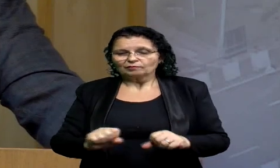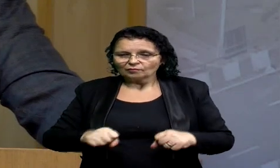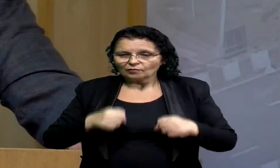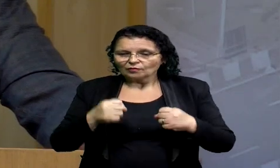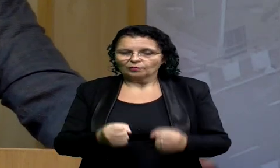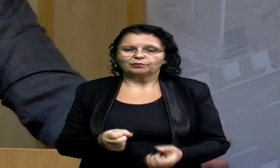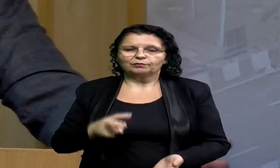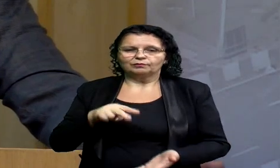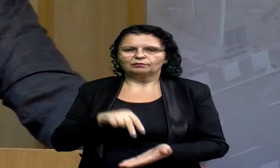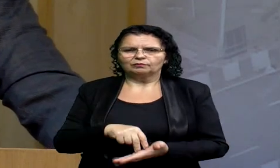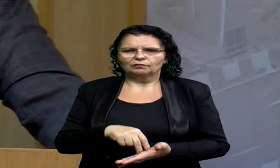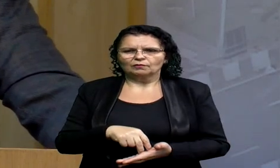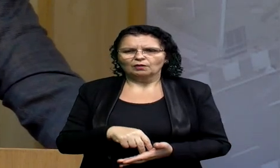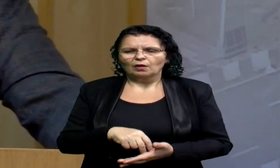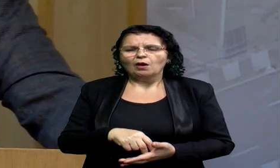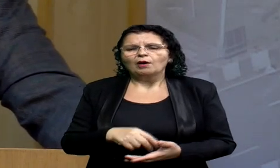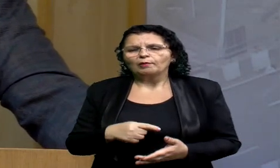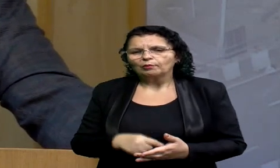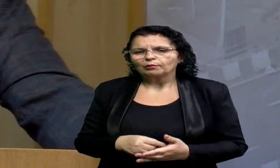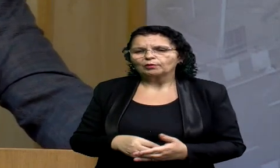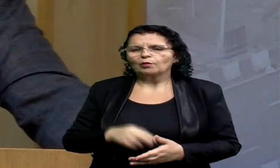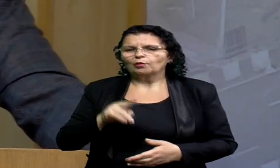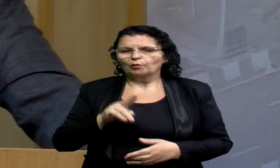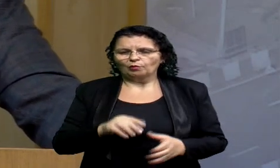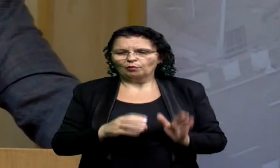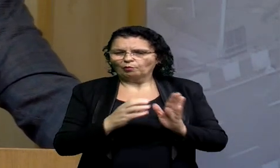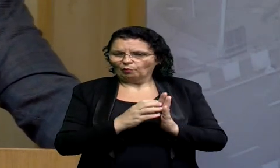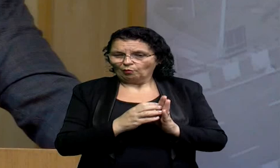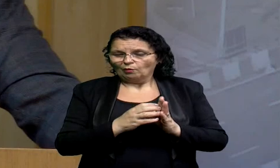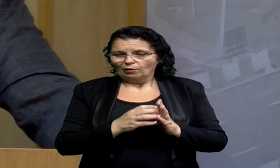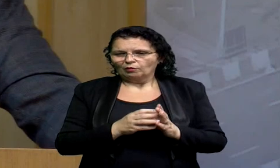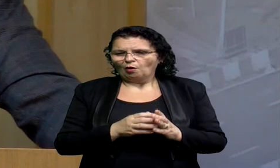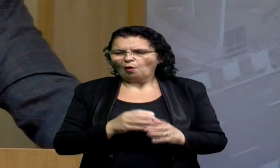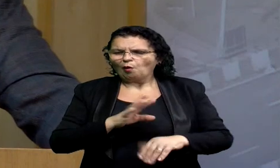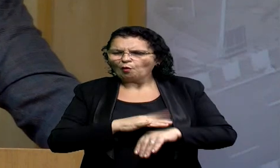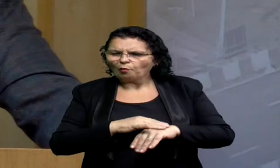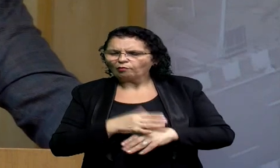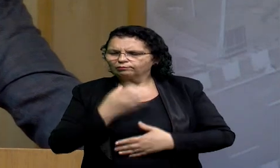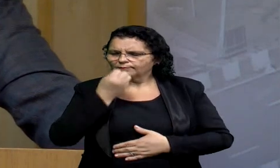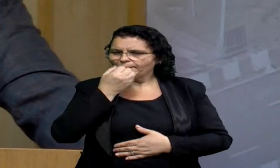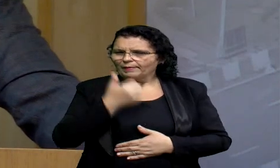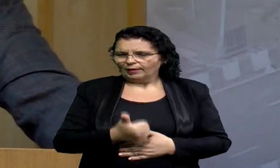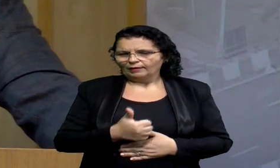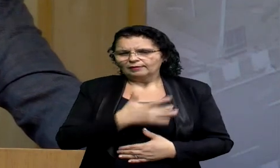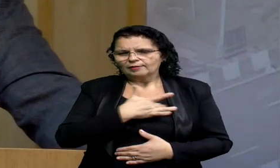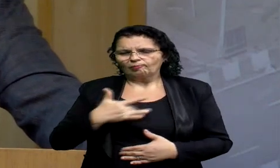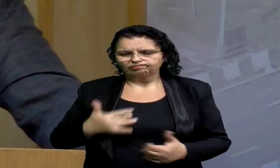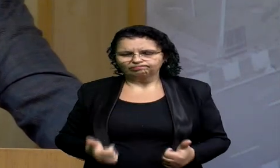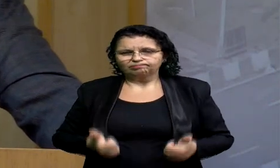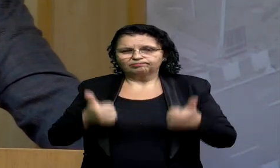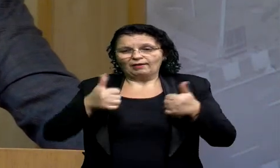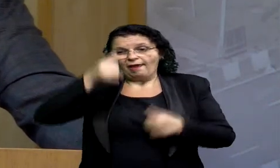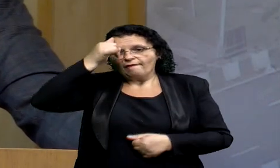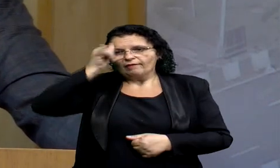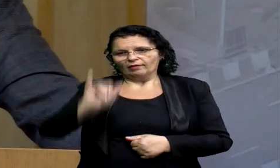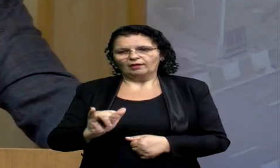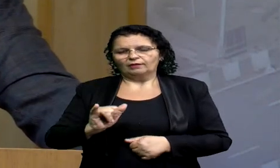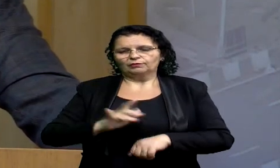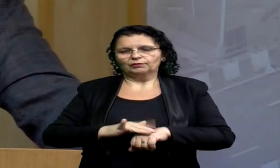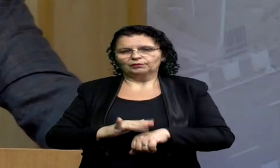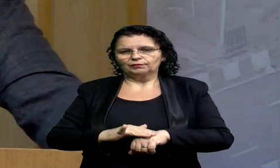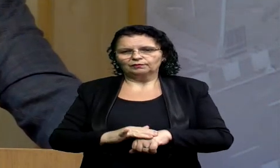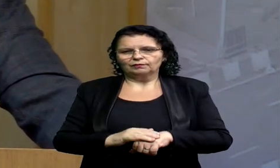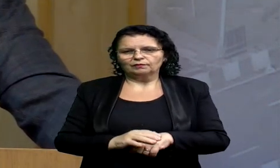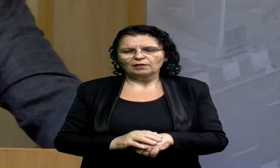se mantemos Por que que o poo de saúde de Santa Maria tá bem porque o povo não tá adoecendo tanto nós estamos evitando a doença o que que é evitar a